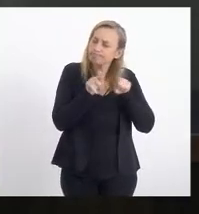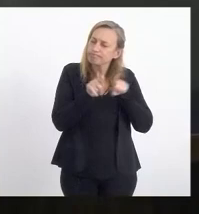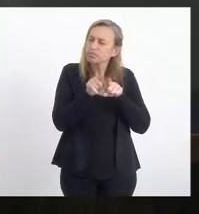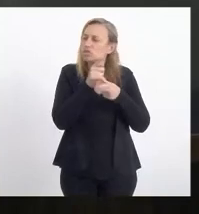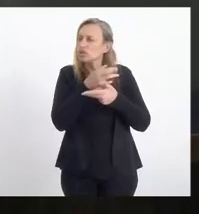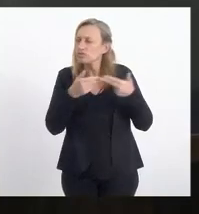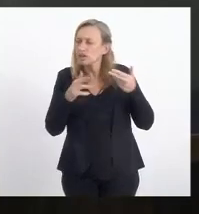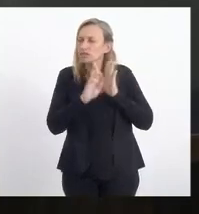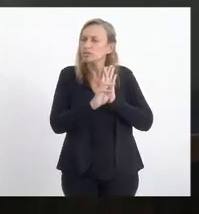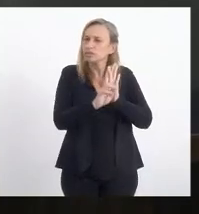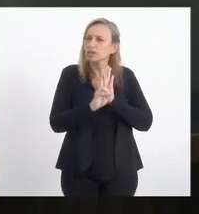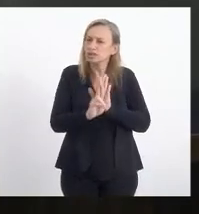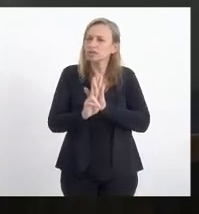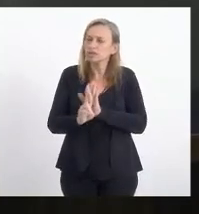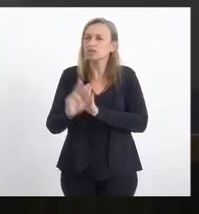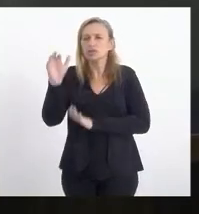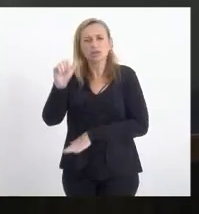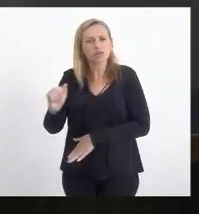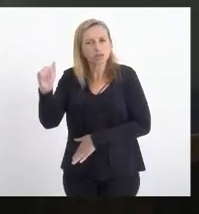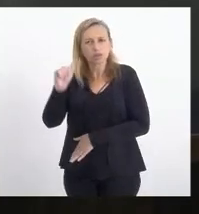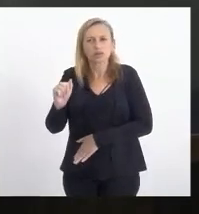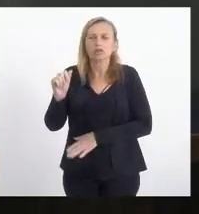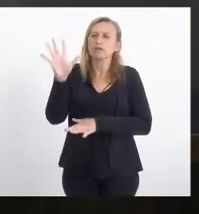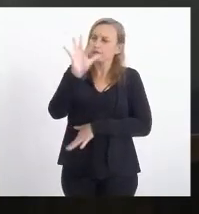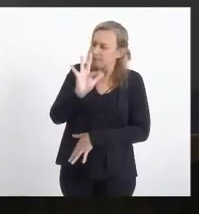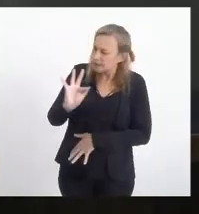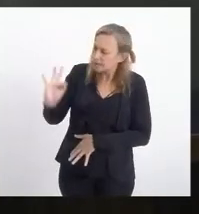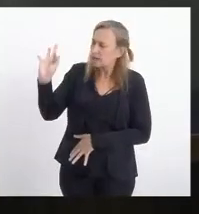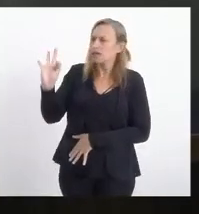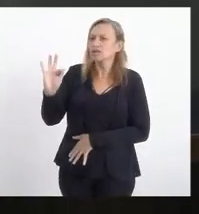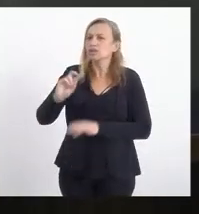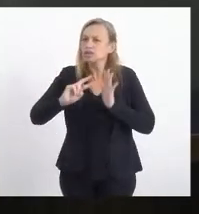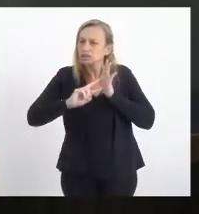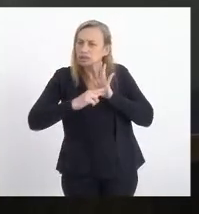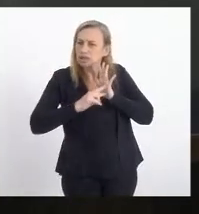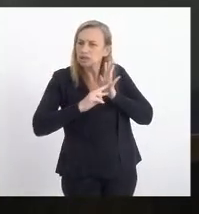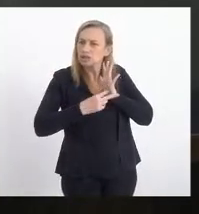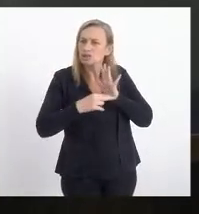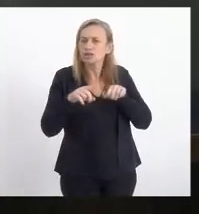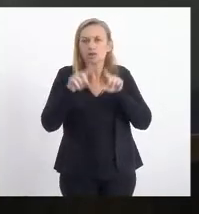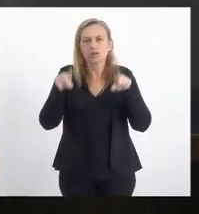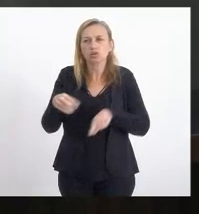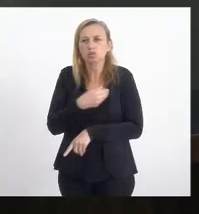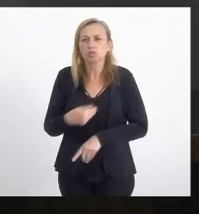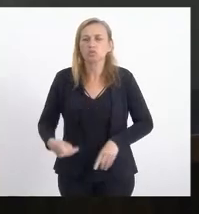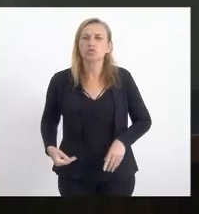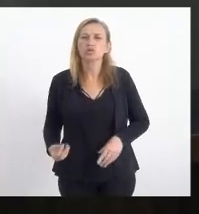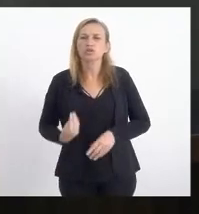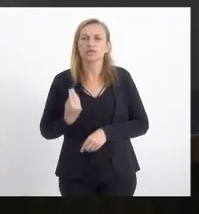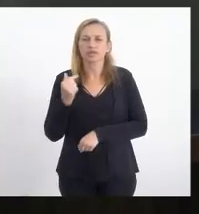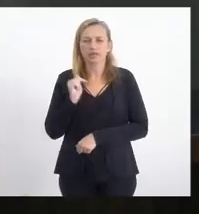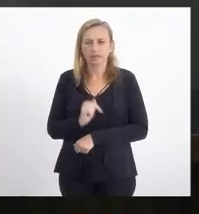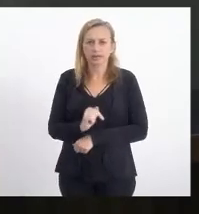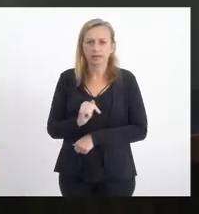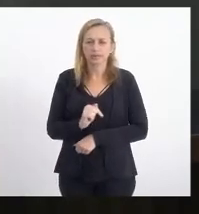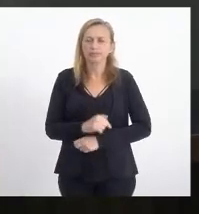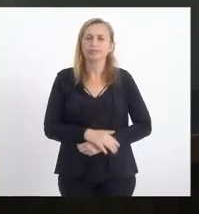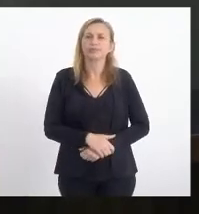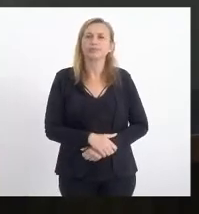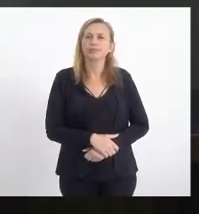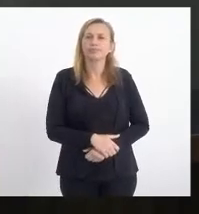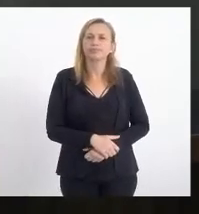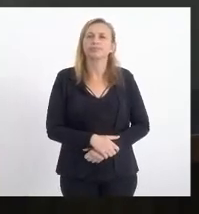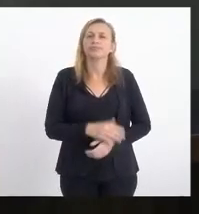muitas representações de associações federações e sindicatos de servidores públicos estiveram aqui presente